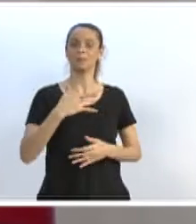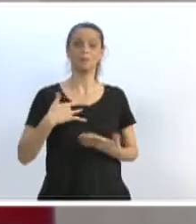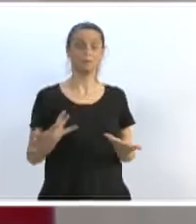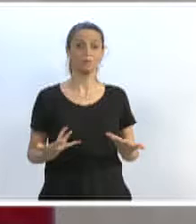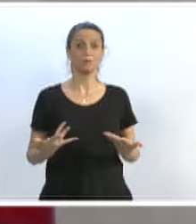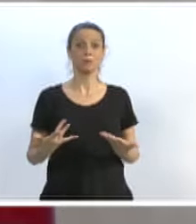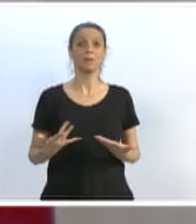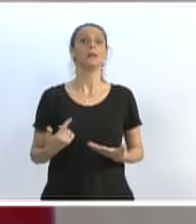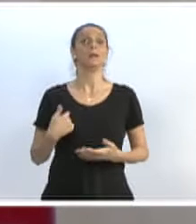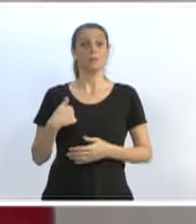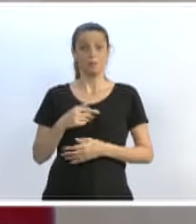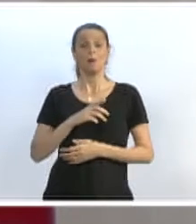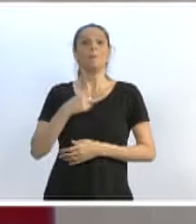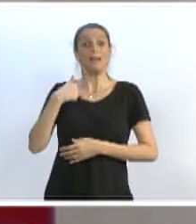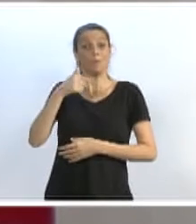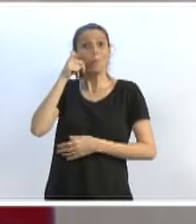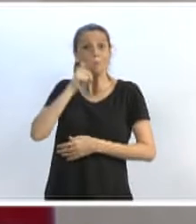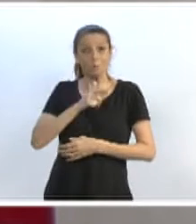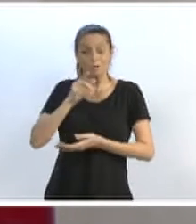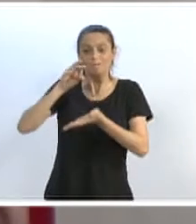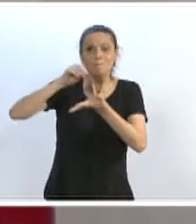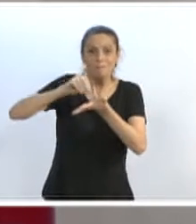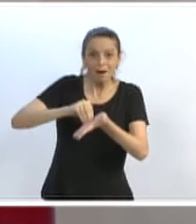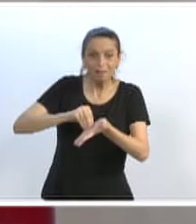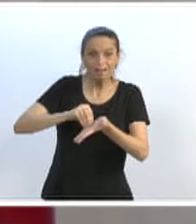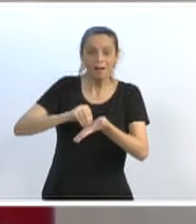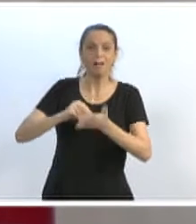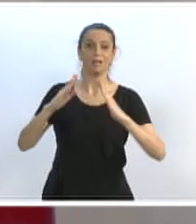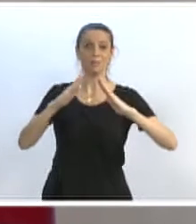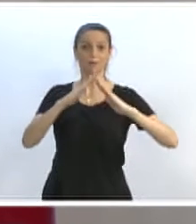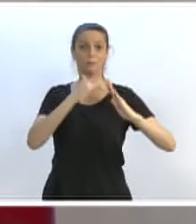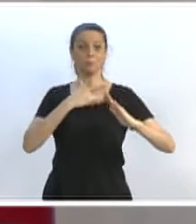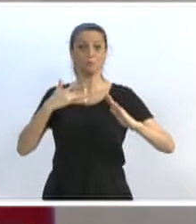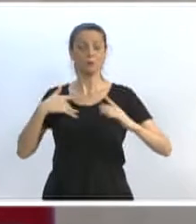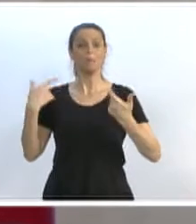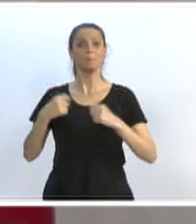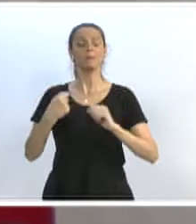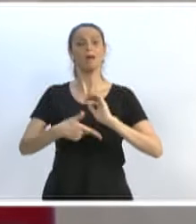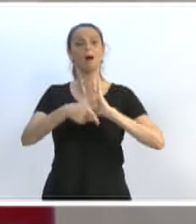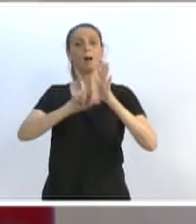que marcar consulta 30 dias antes, para esperarmos um exame